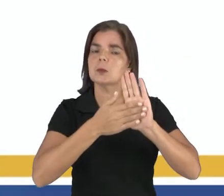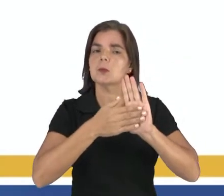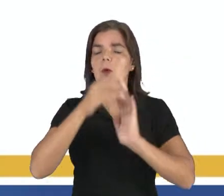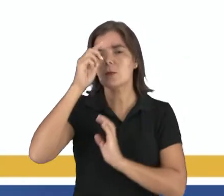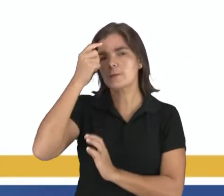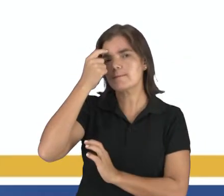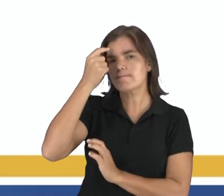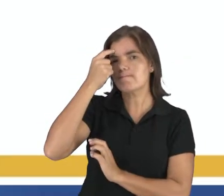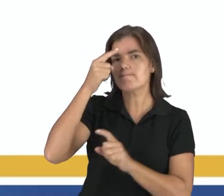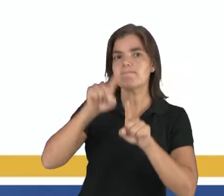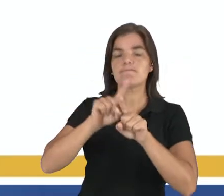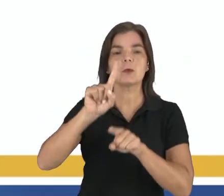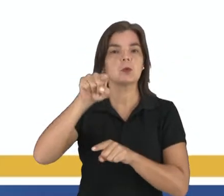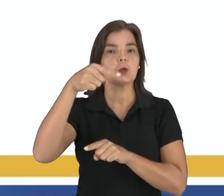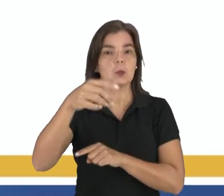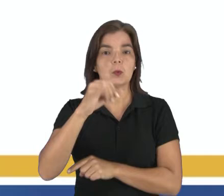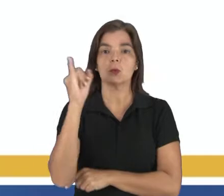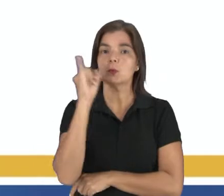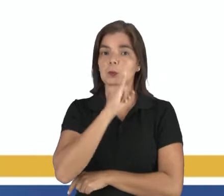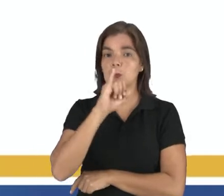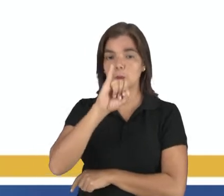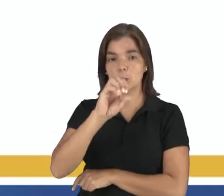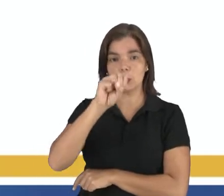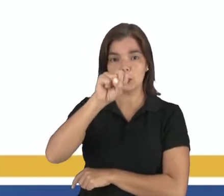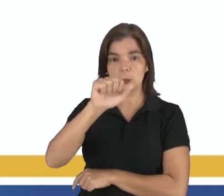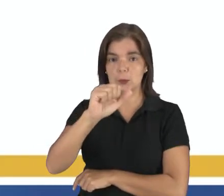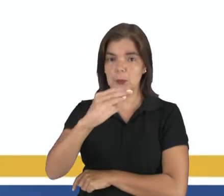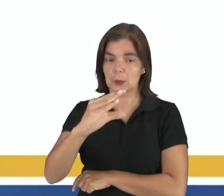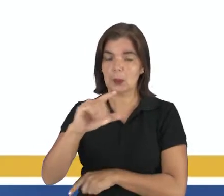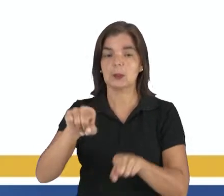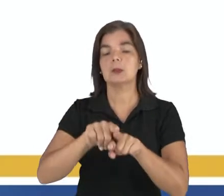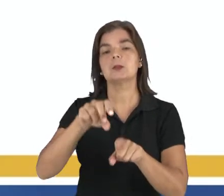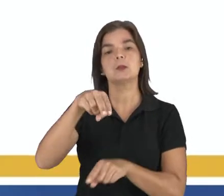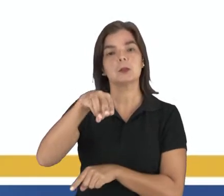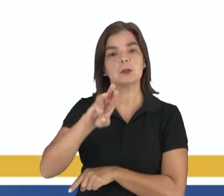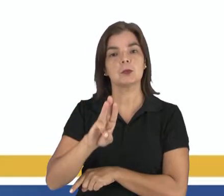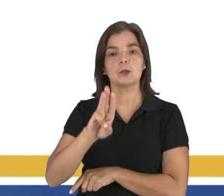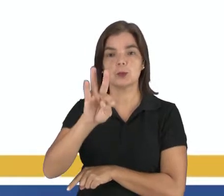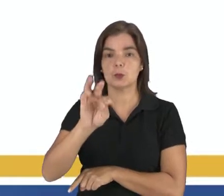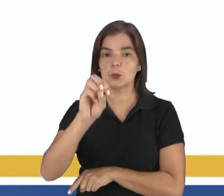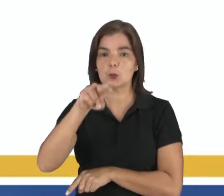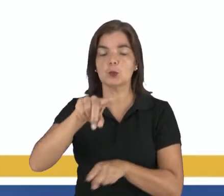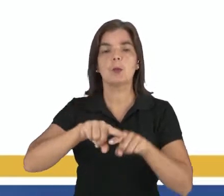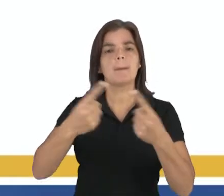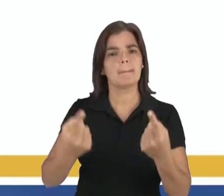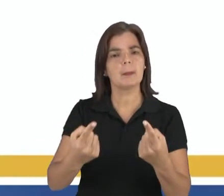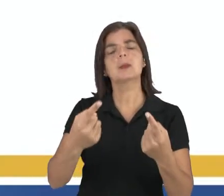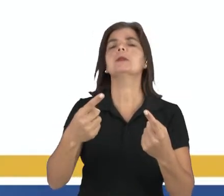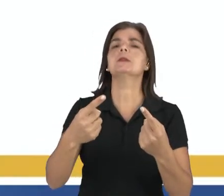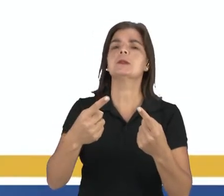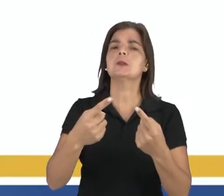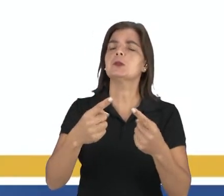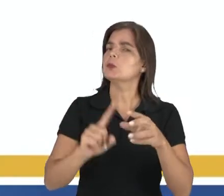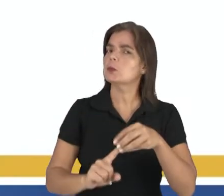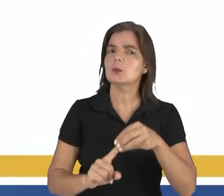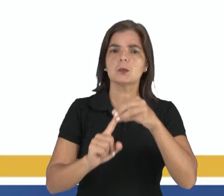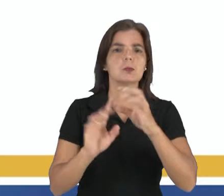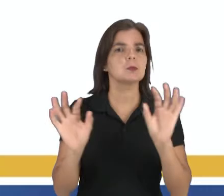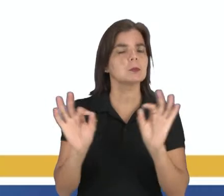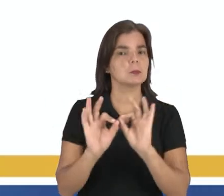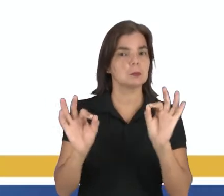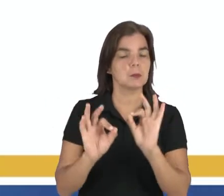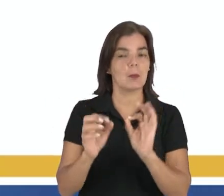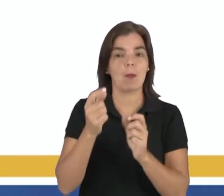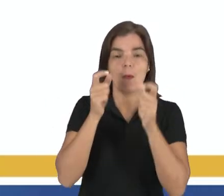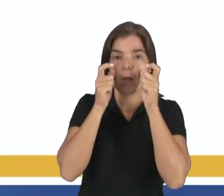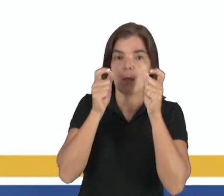teorias. Depois veio Isaac Newton, deixou sua marca, criando as leis da física. Porém, esses não foram os únicos